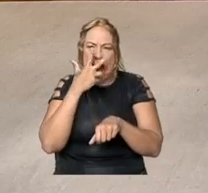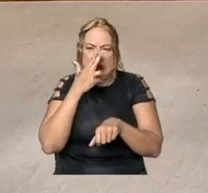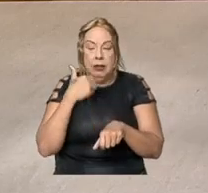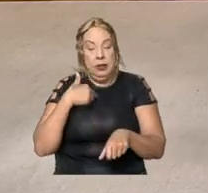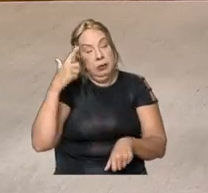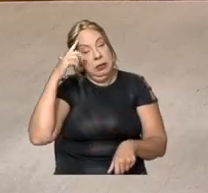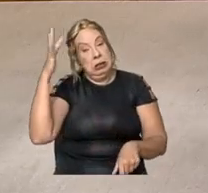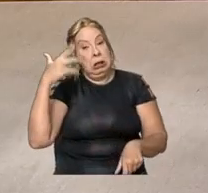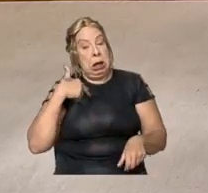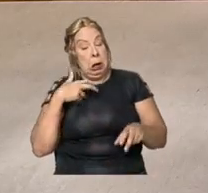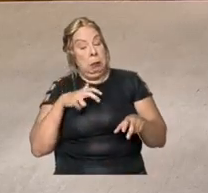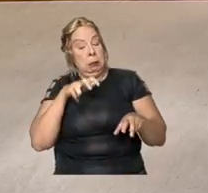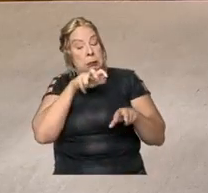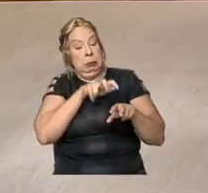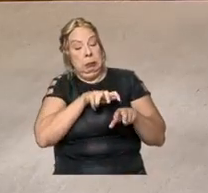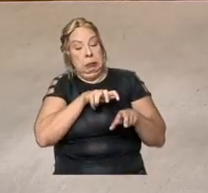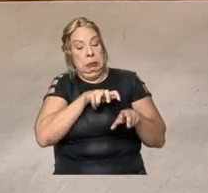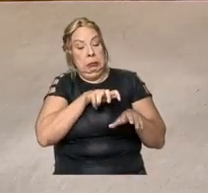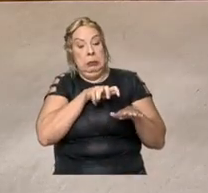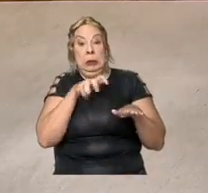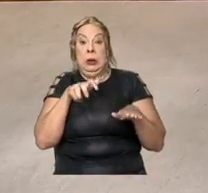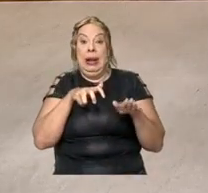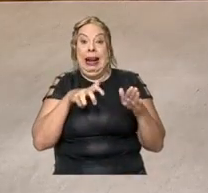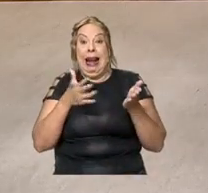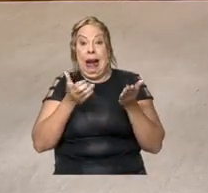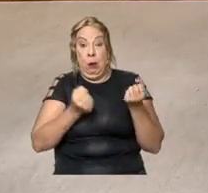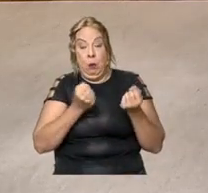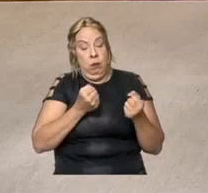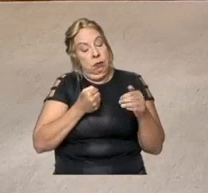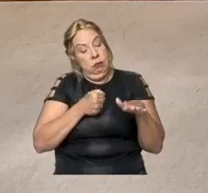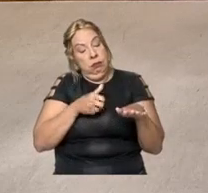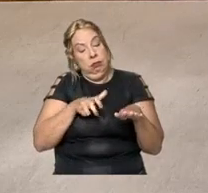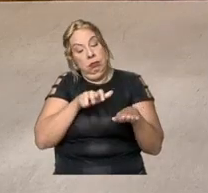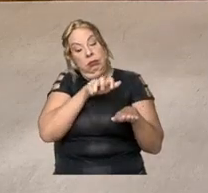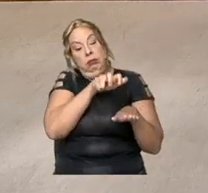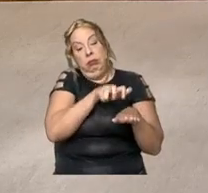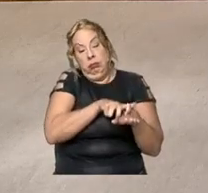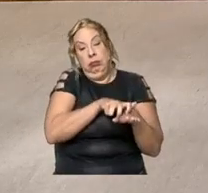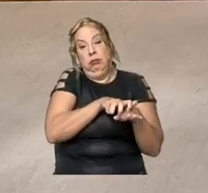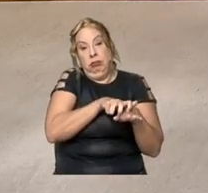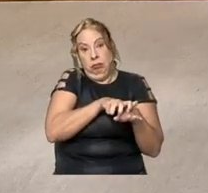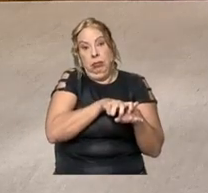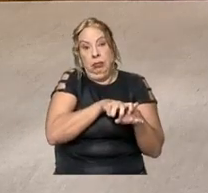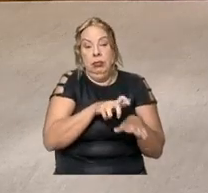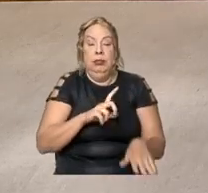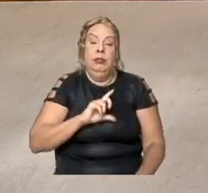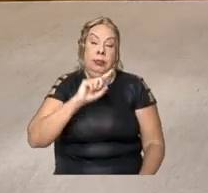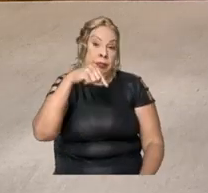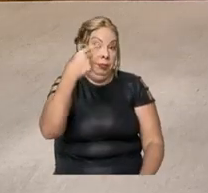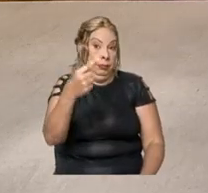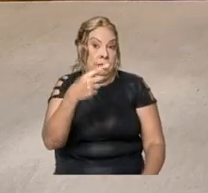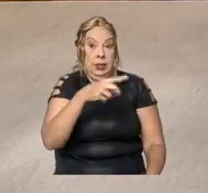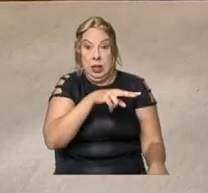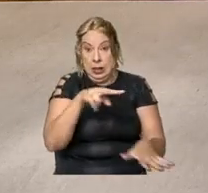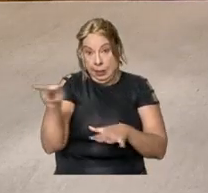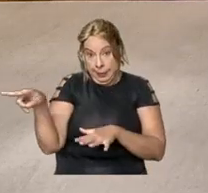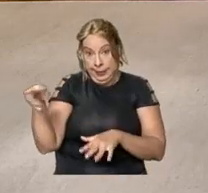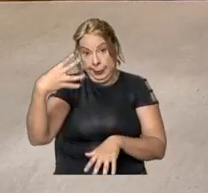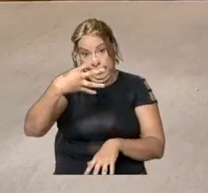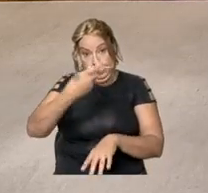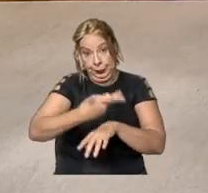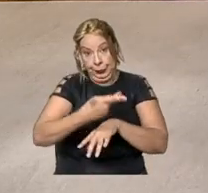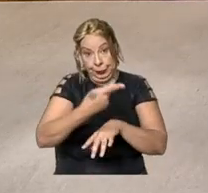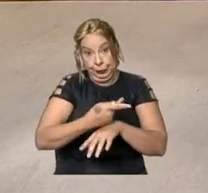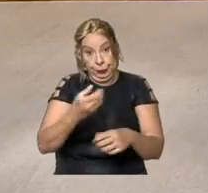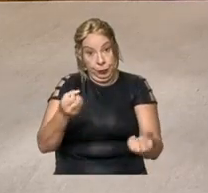dentro dele, assim, tal. Esse carrão muito Fiat bom. Fastback pode ser seu super quarto prêmio da próxima semana, tá? Esse é um